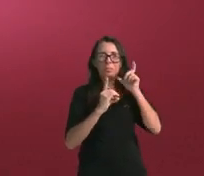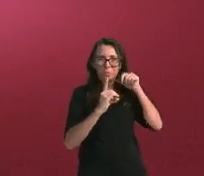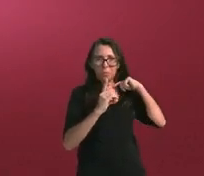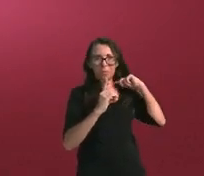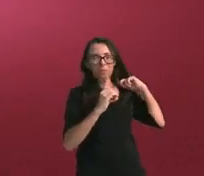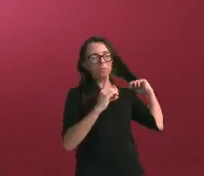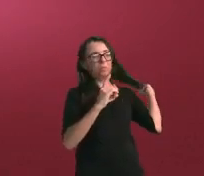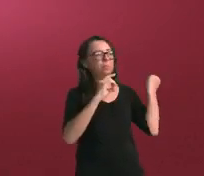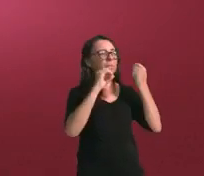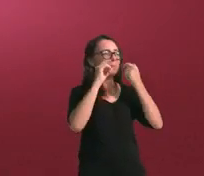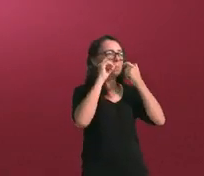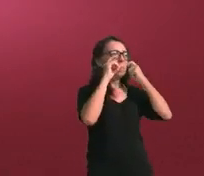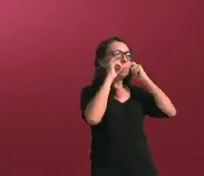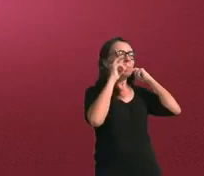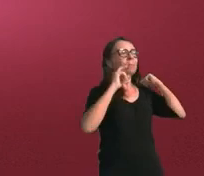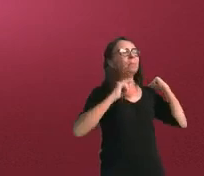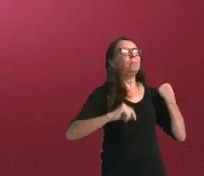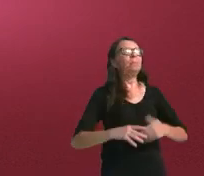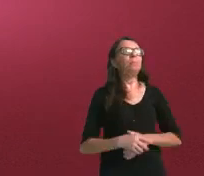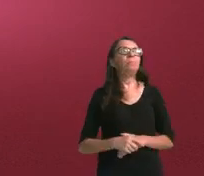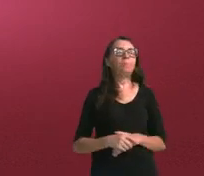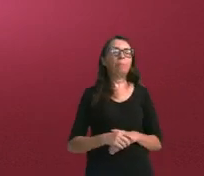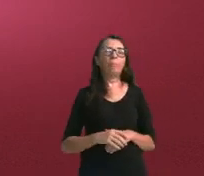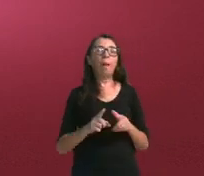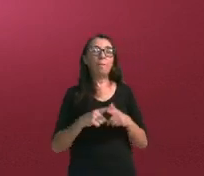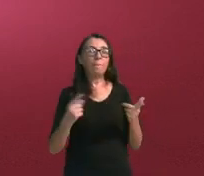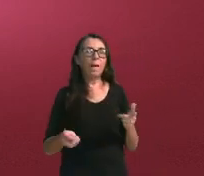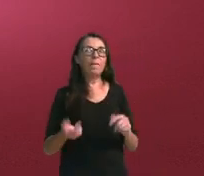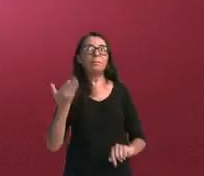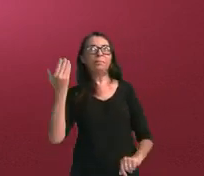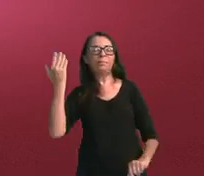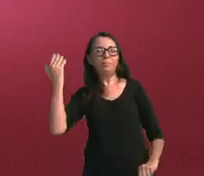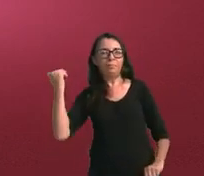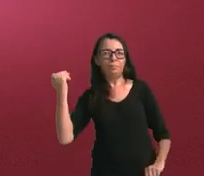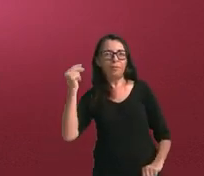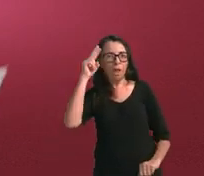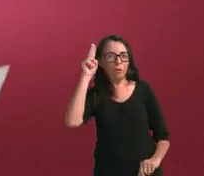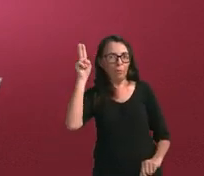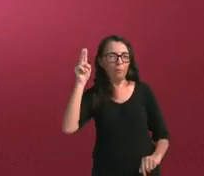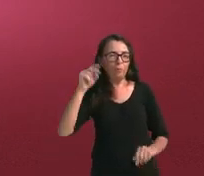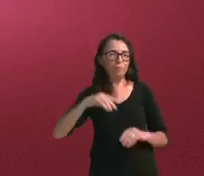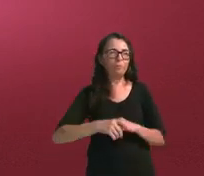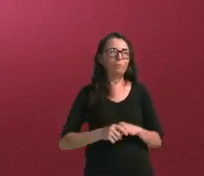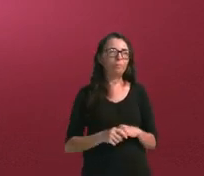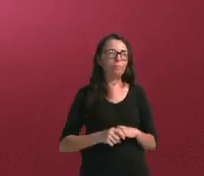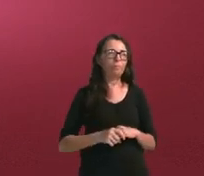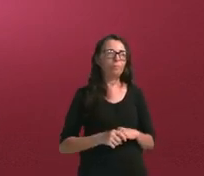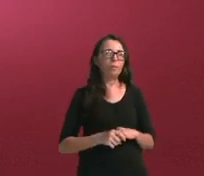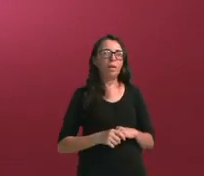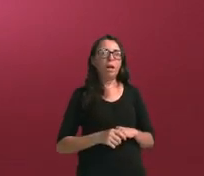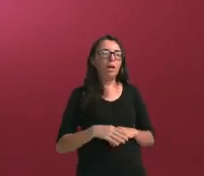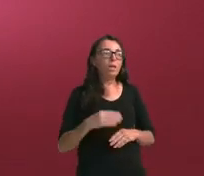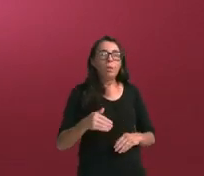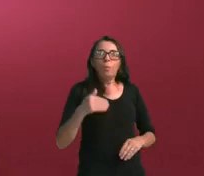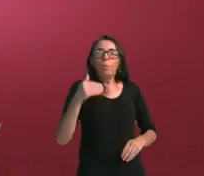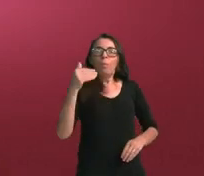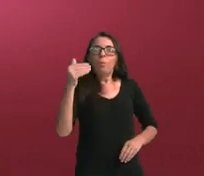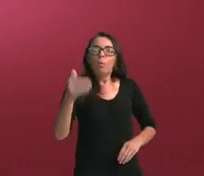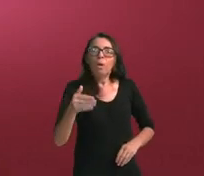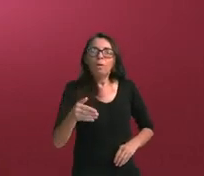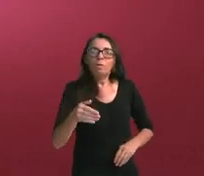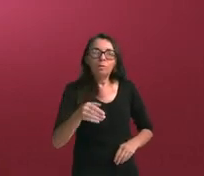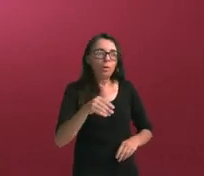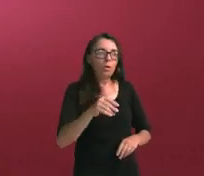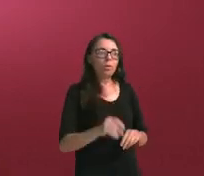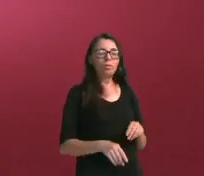Vermelho. E aí teve murmuração do povo. E agora nós vamos perecer, o exército deles são enormes,